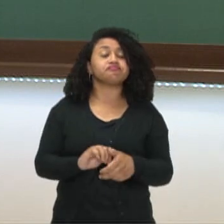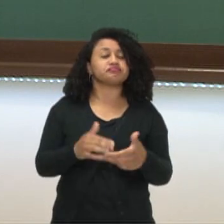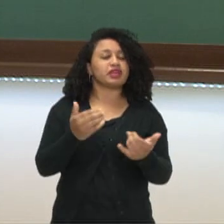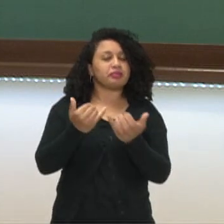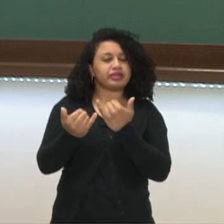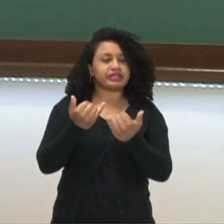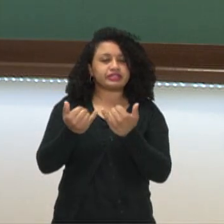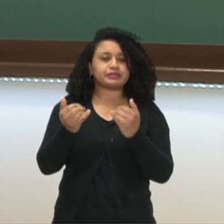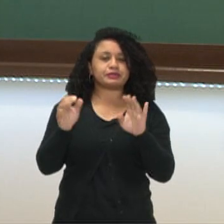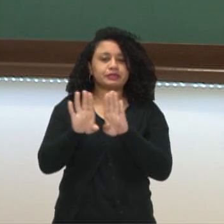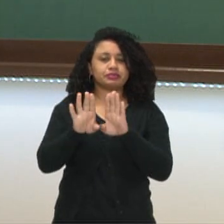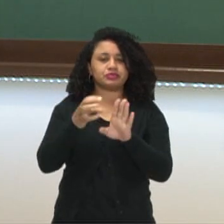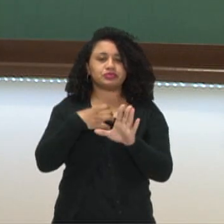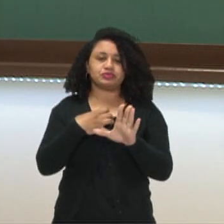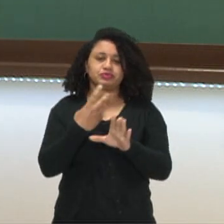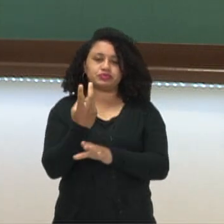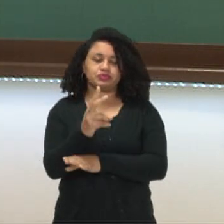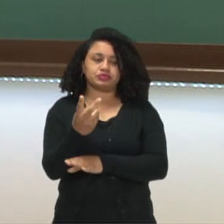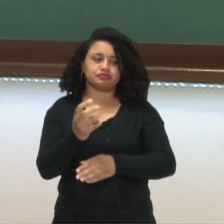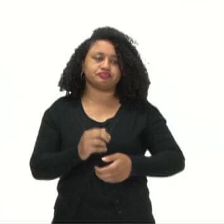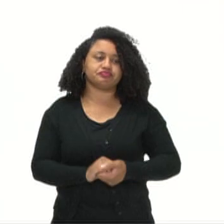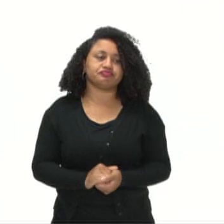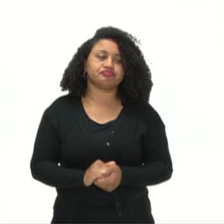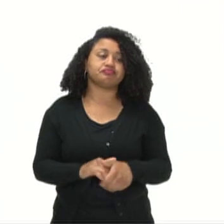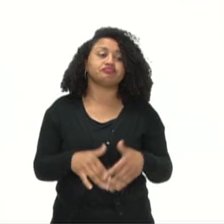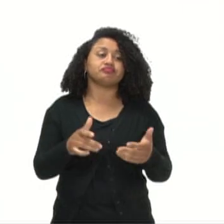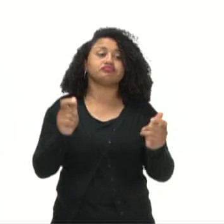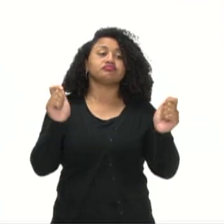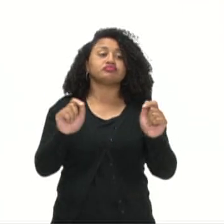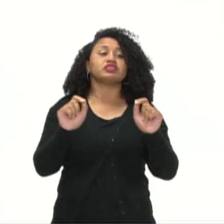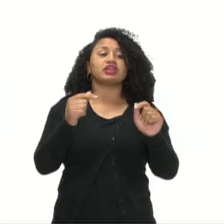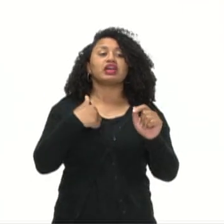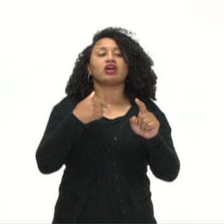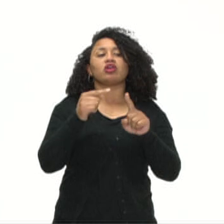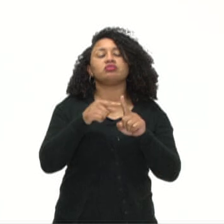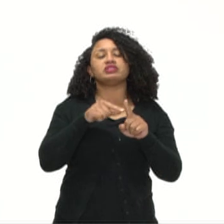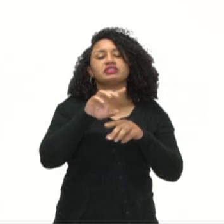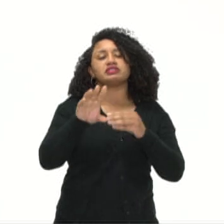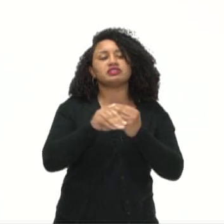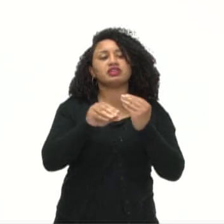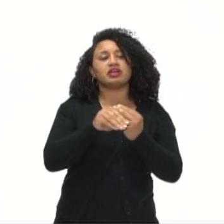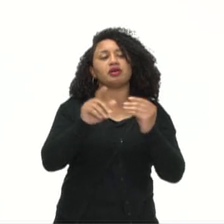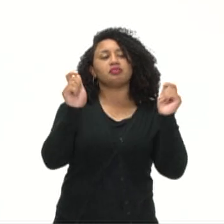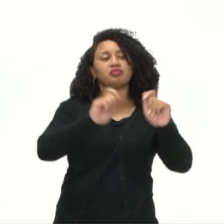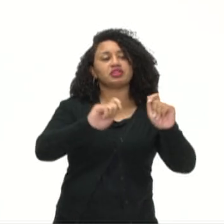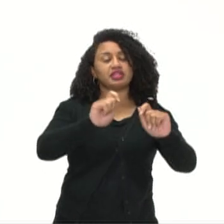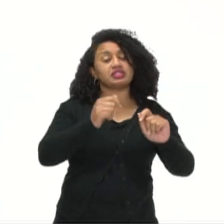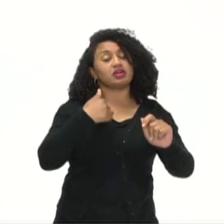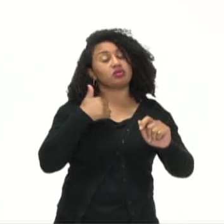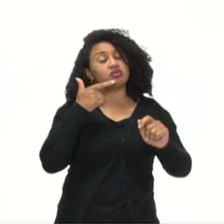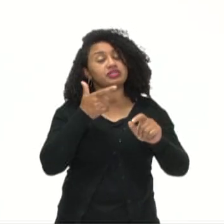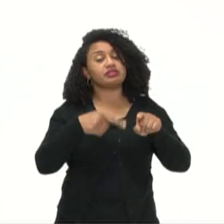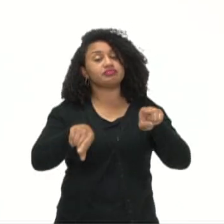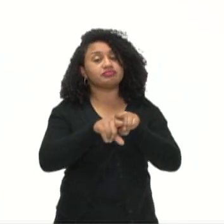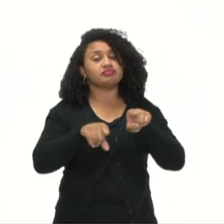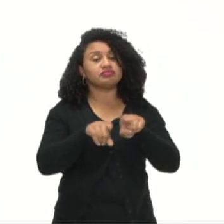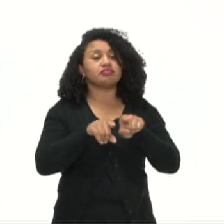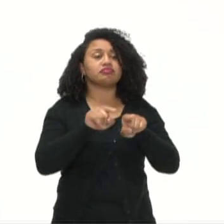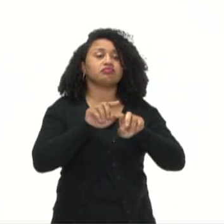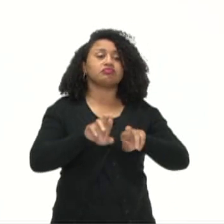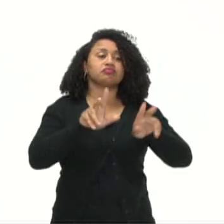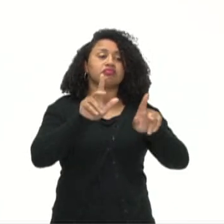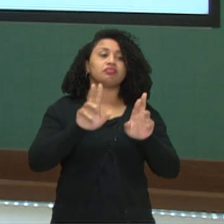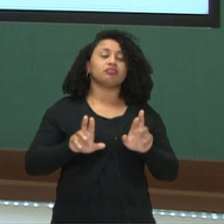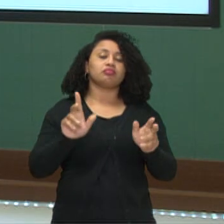lá. Galera, os capacitores são carregadores de potencial. Como eu falei, eles se carregam com uma diferença de potencial, com